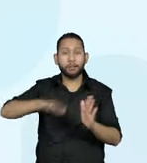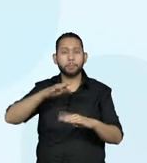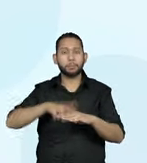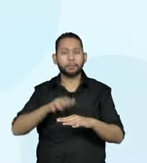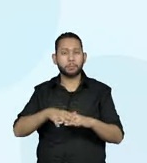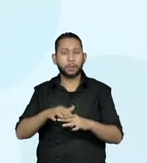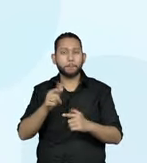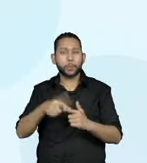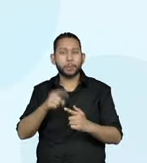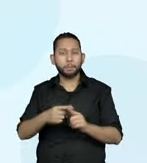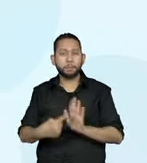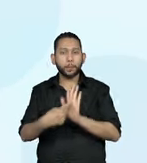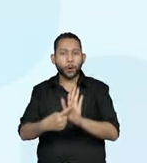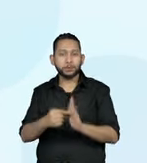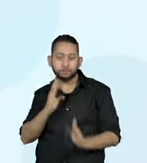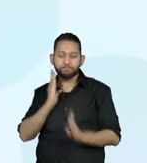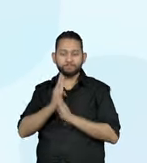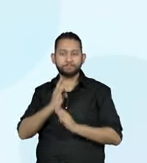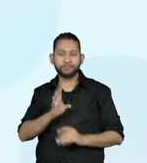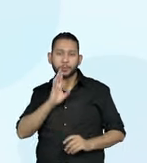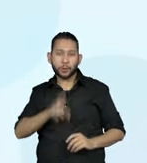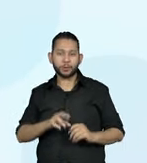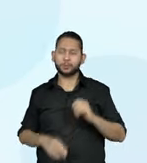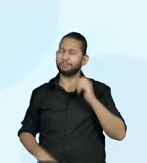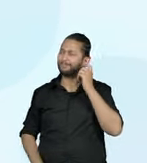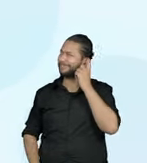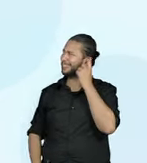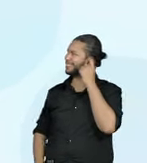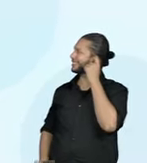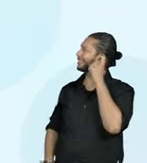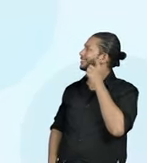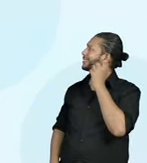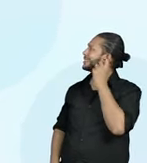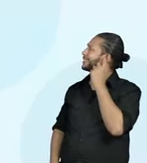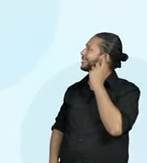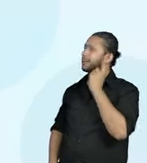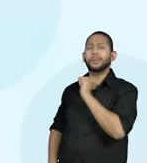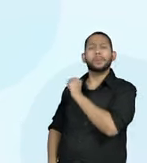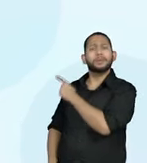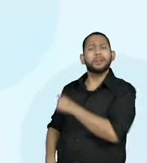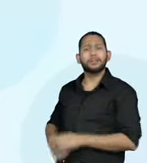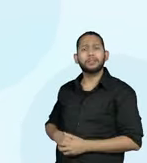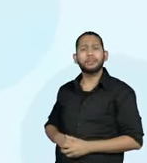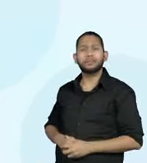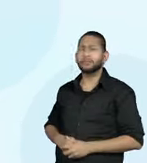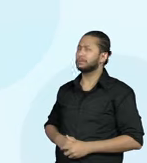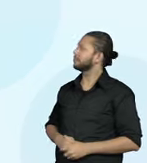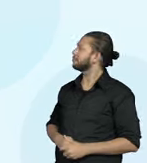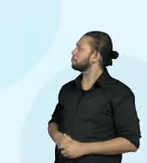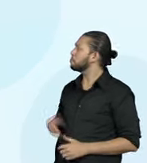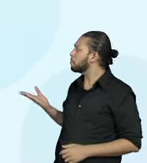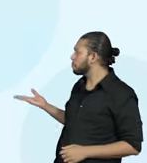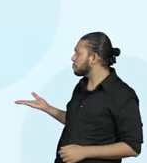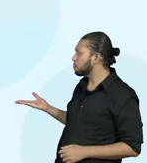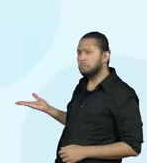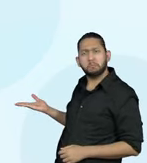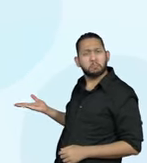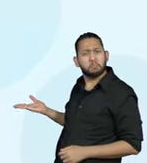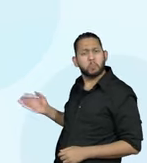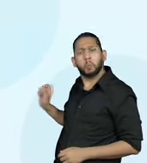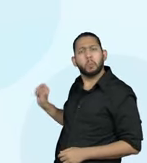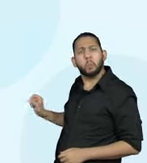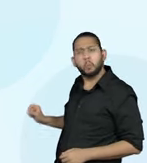matemáticos. Mas, ó, galerinha do quarto ano, dá uma olhadinha aí na tela e perceba que vocês têm um desenho aí, certo? Do que será que é